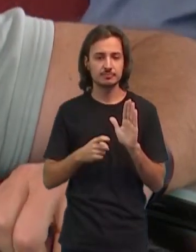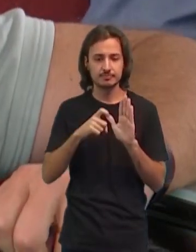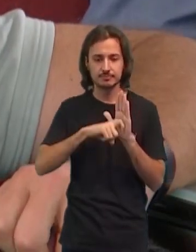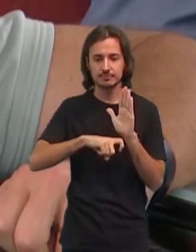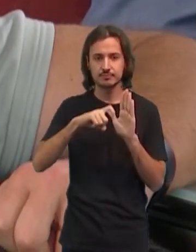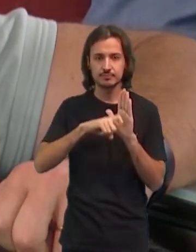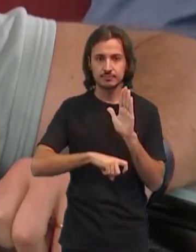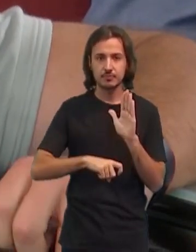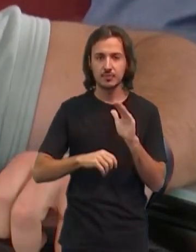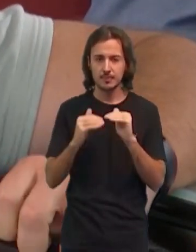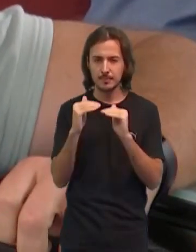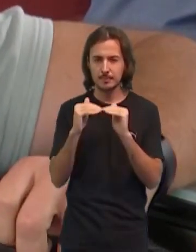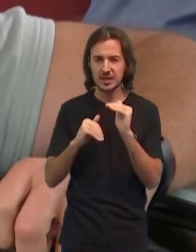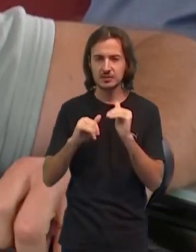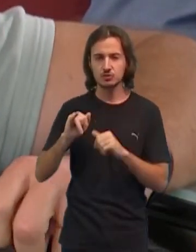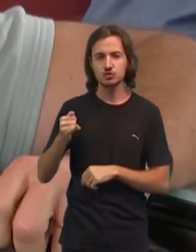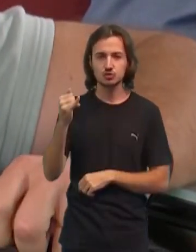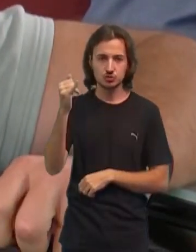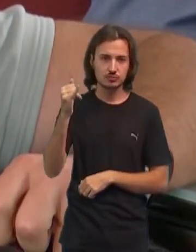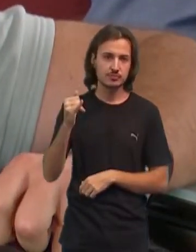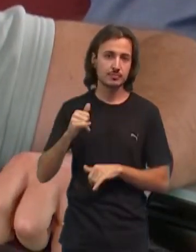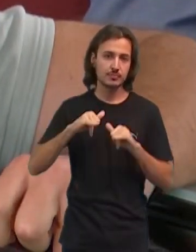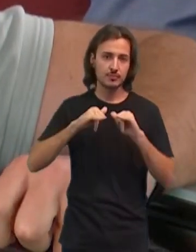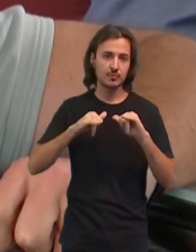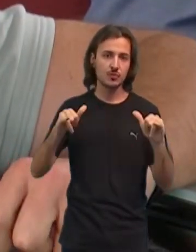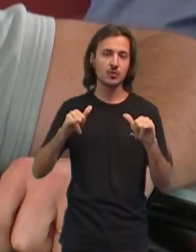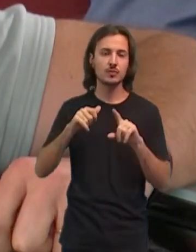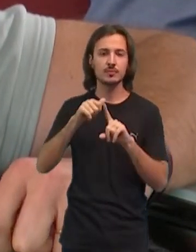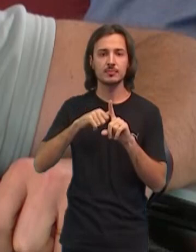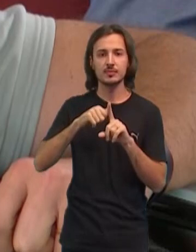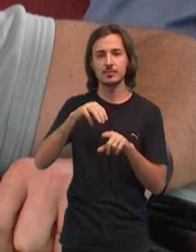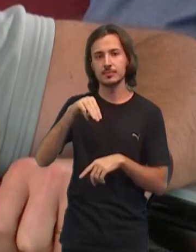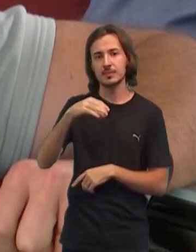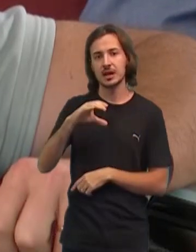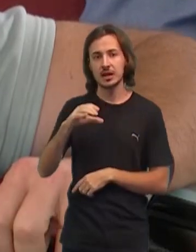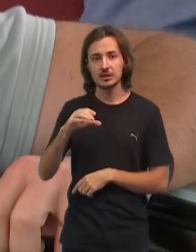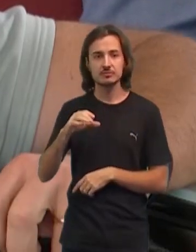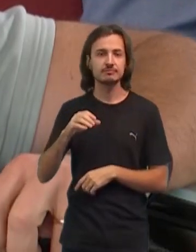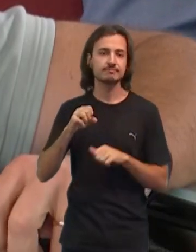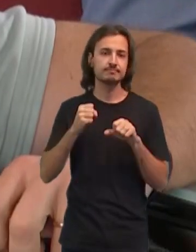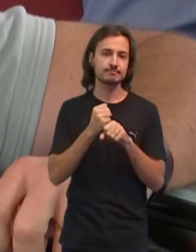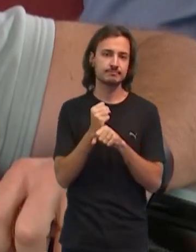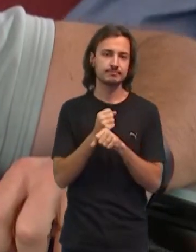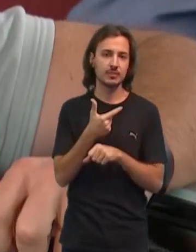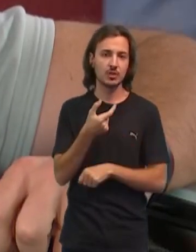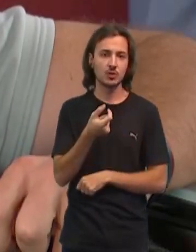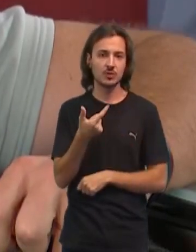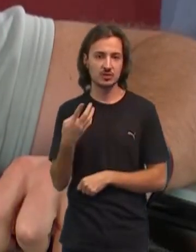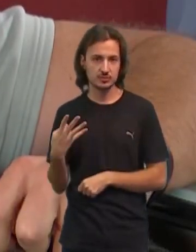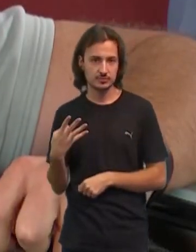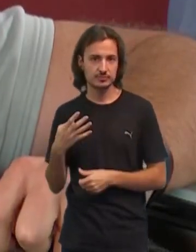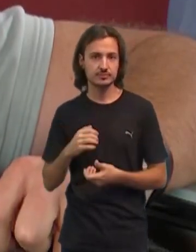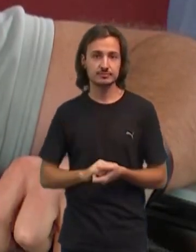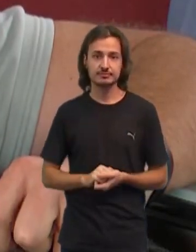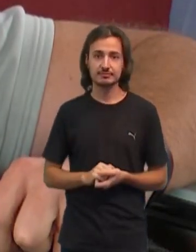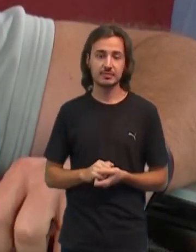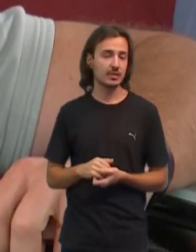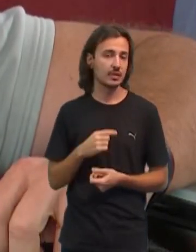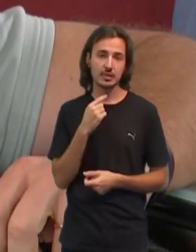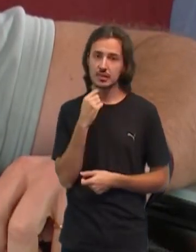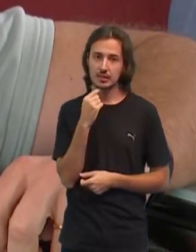publicada no último dia 1º de março de 2024, fato que torna inviabilizada a lei